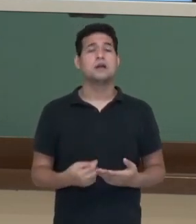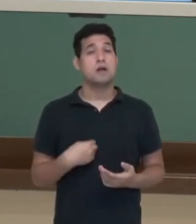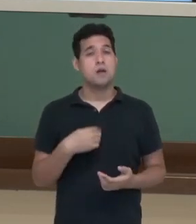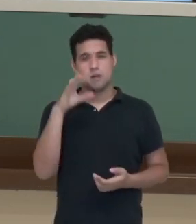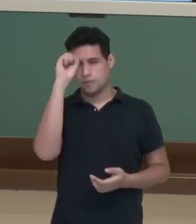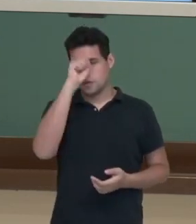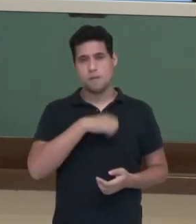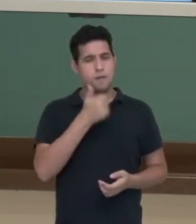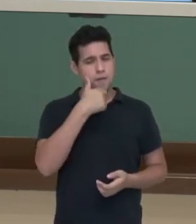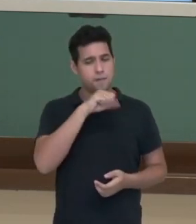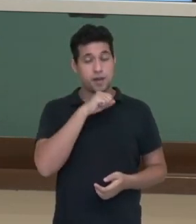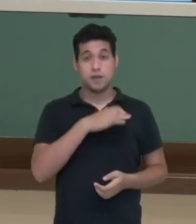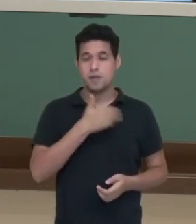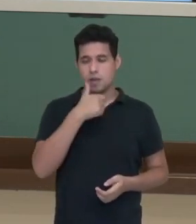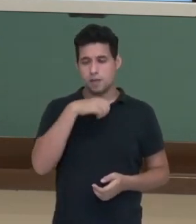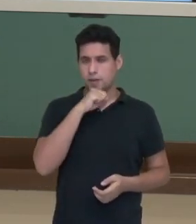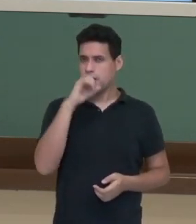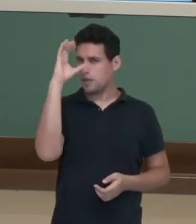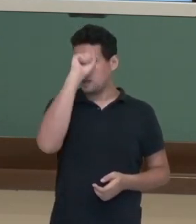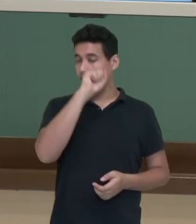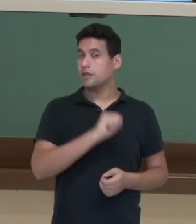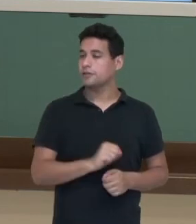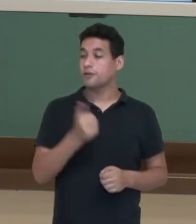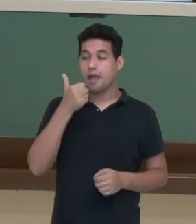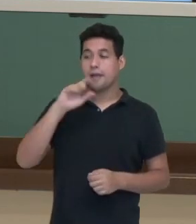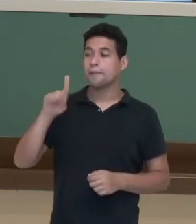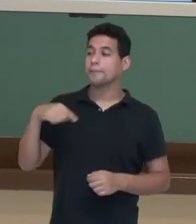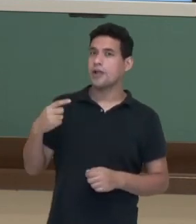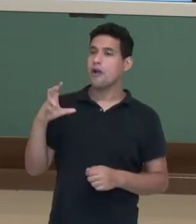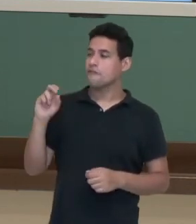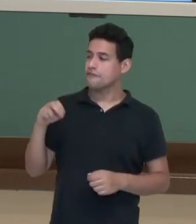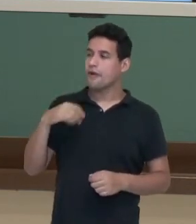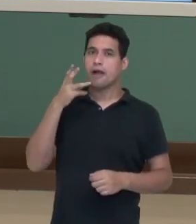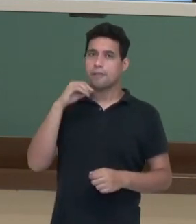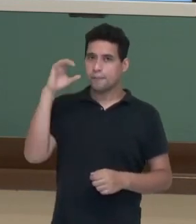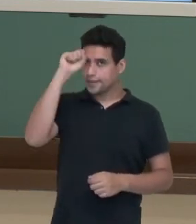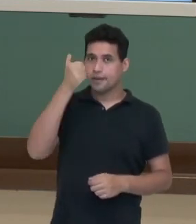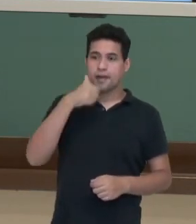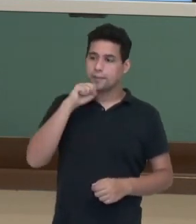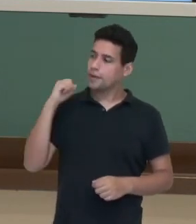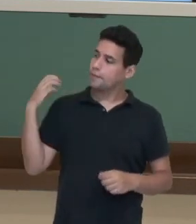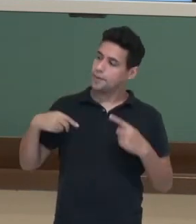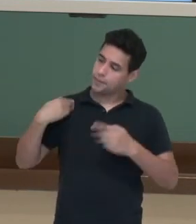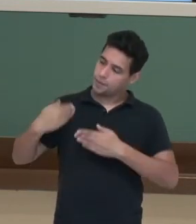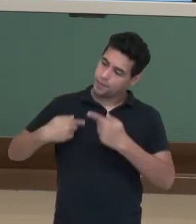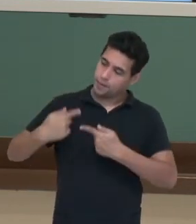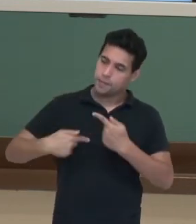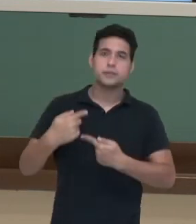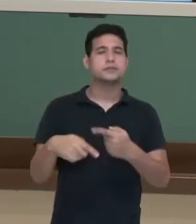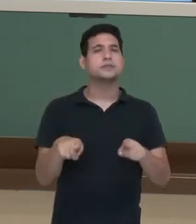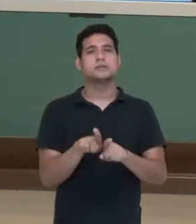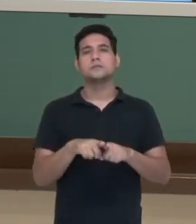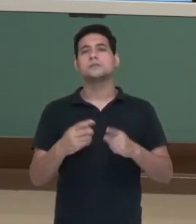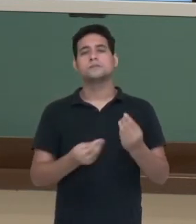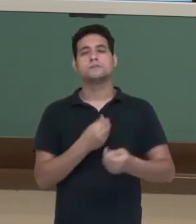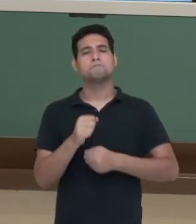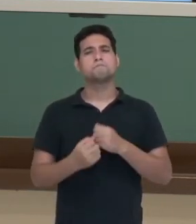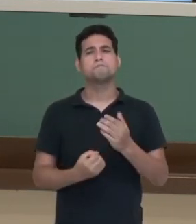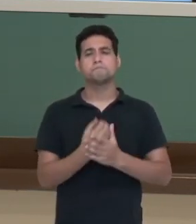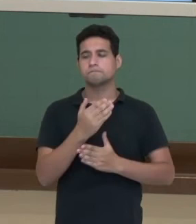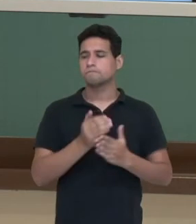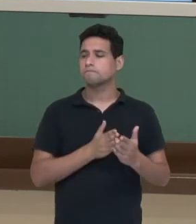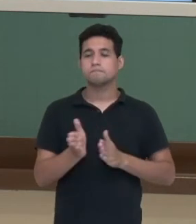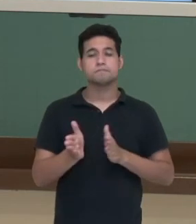mãe, como a minha mãe aprendeu com a mãe dela, como a minha avó aprendeu com a sua mãe, como construir